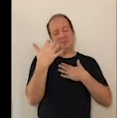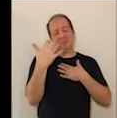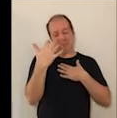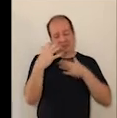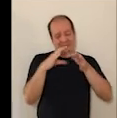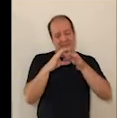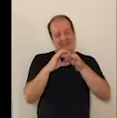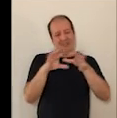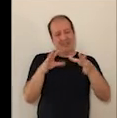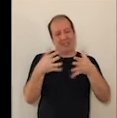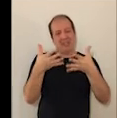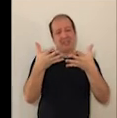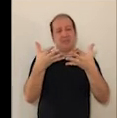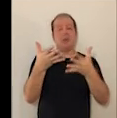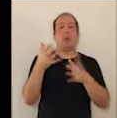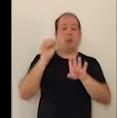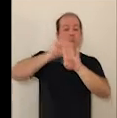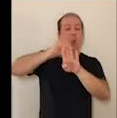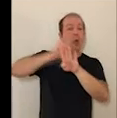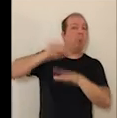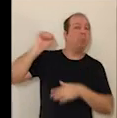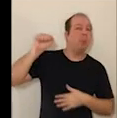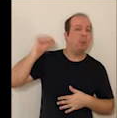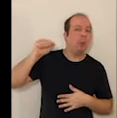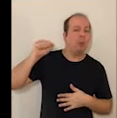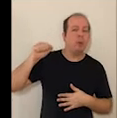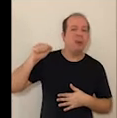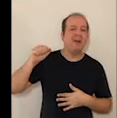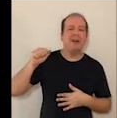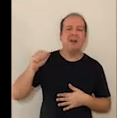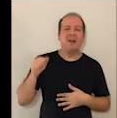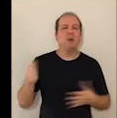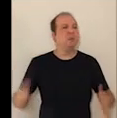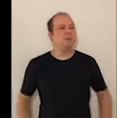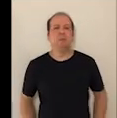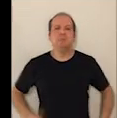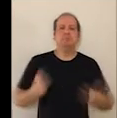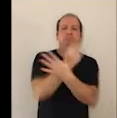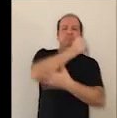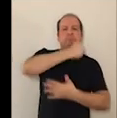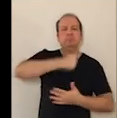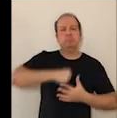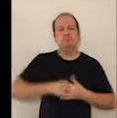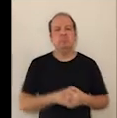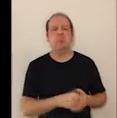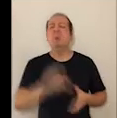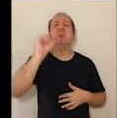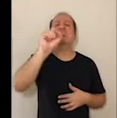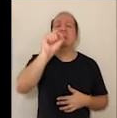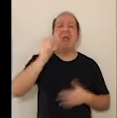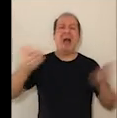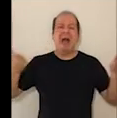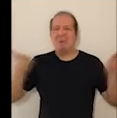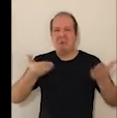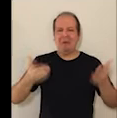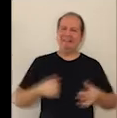lhe deixar... Batidas na porta. Mil diabos! Quem será?